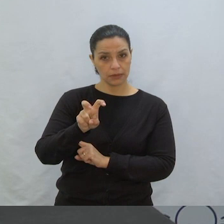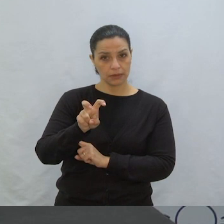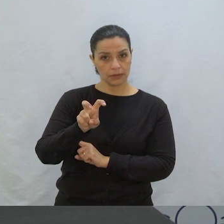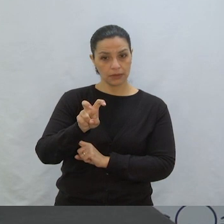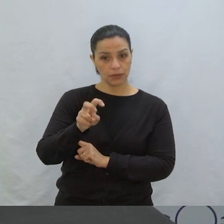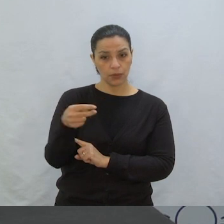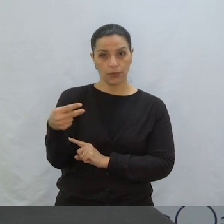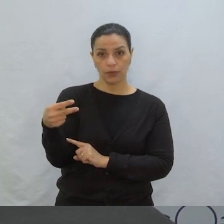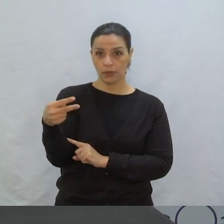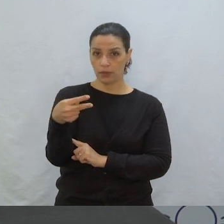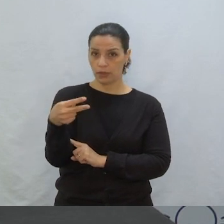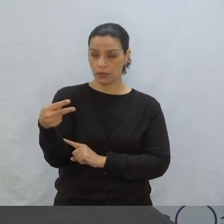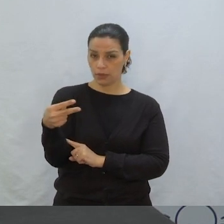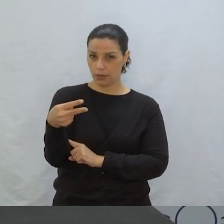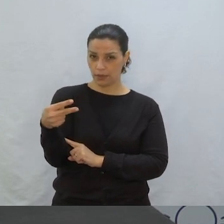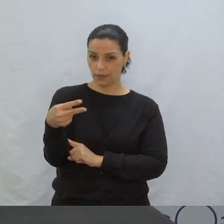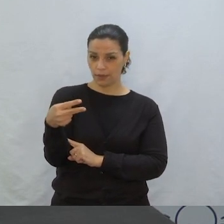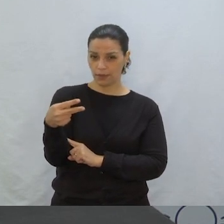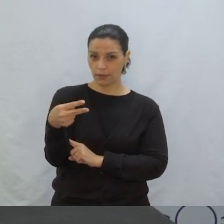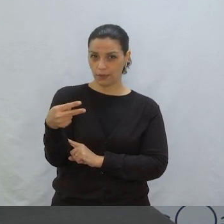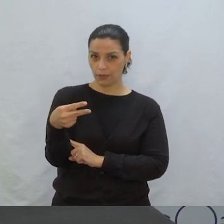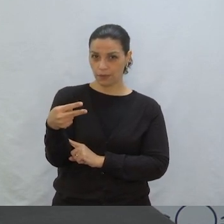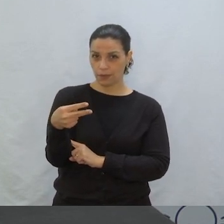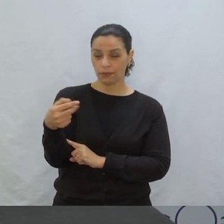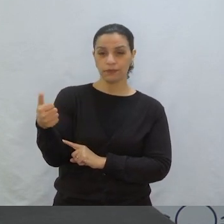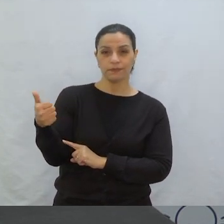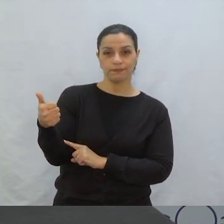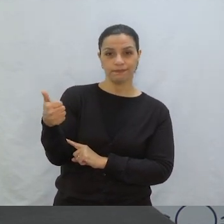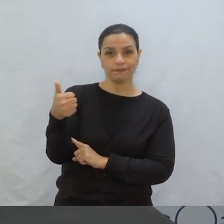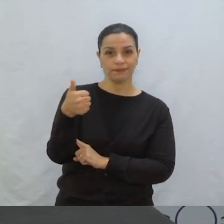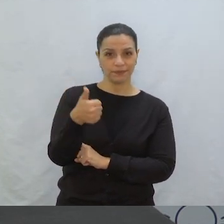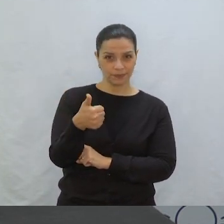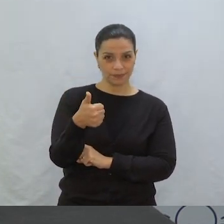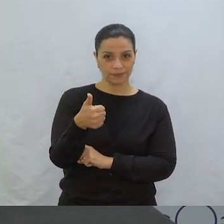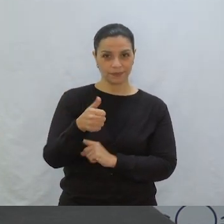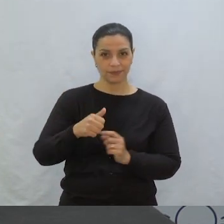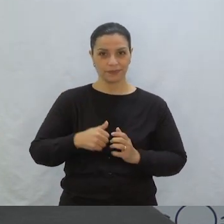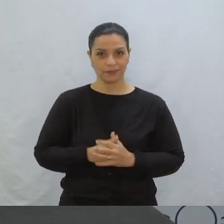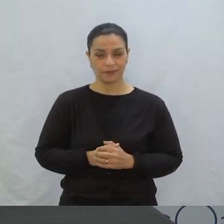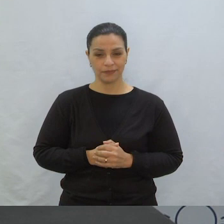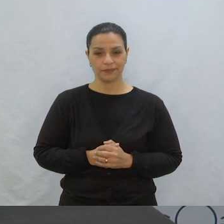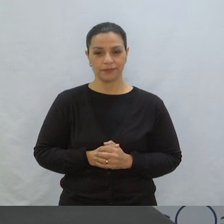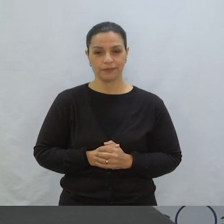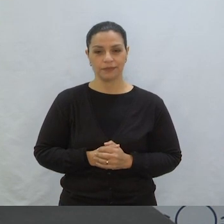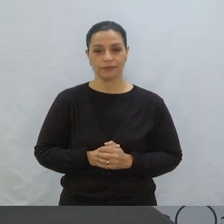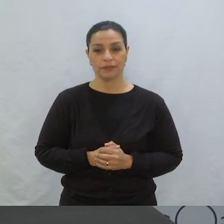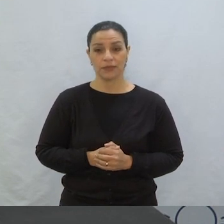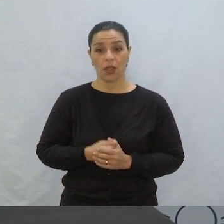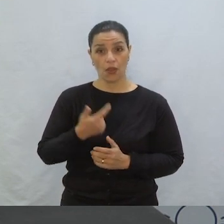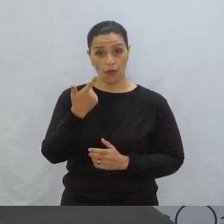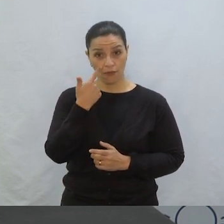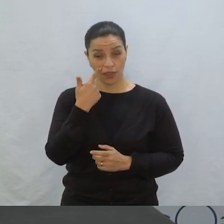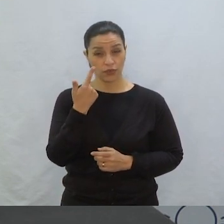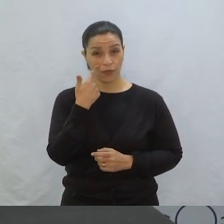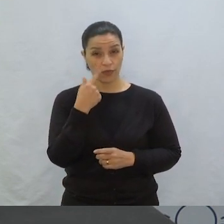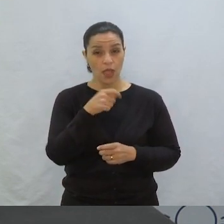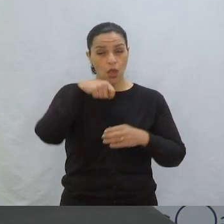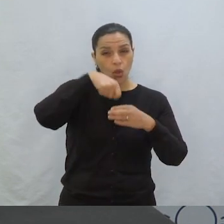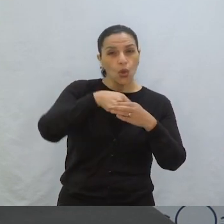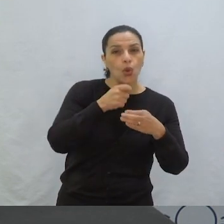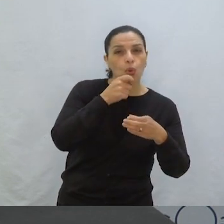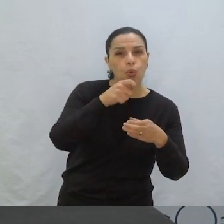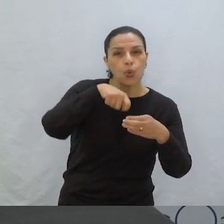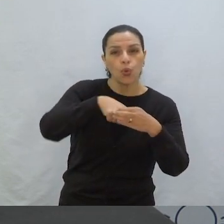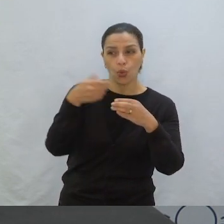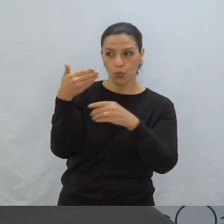mais 5 é igual a 11. Então, agora vamos contar